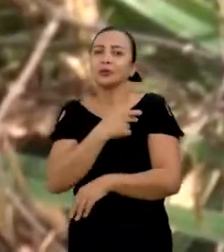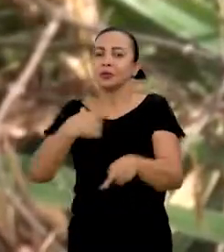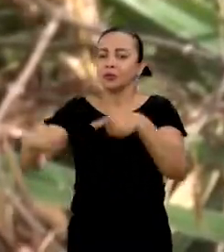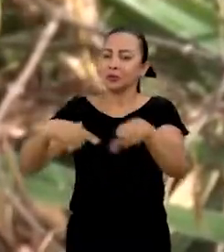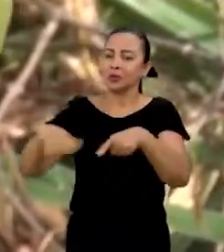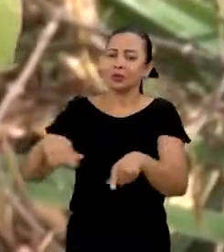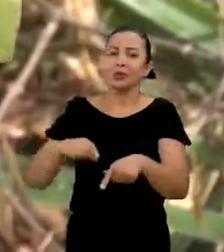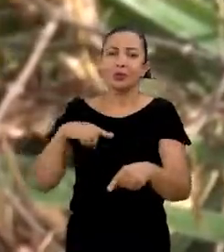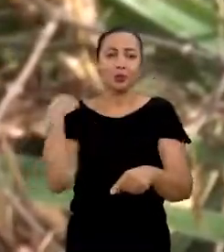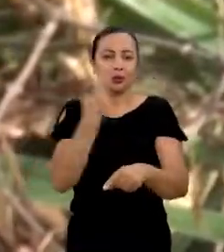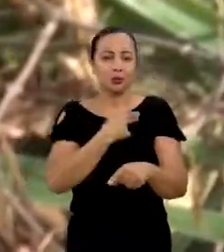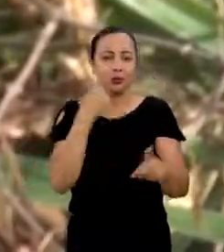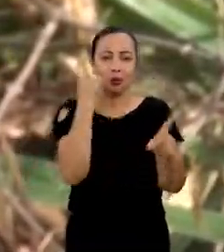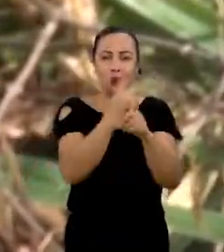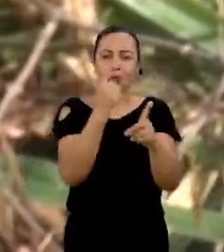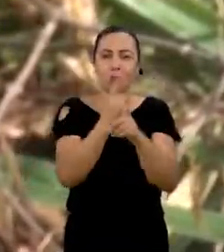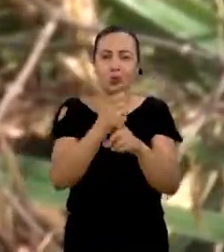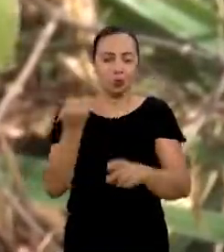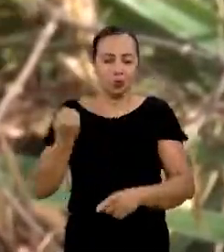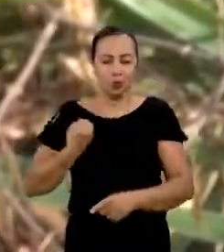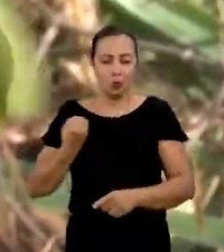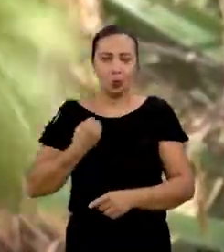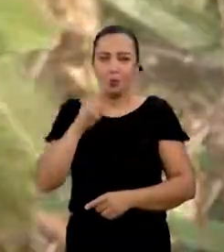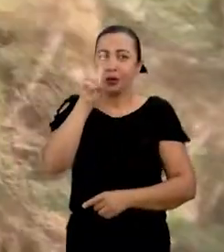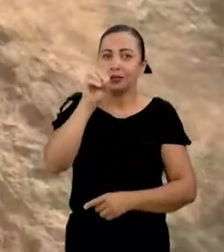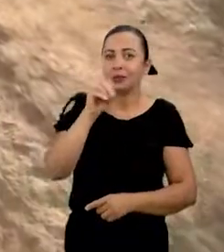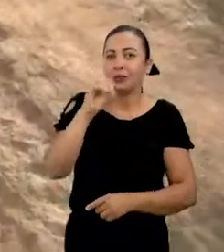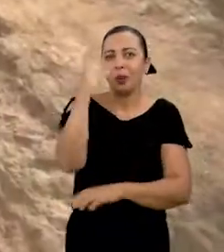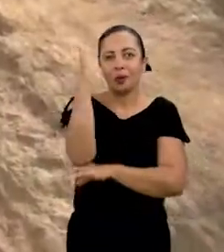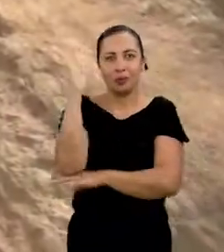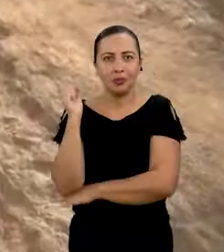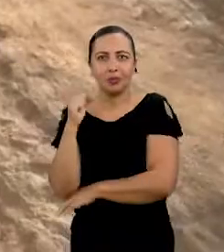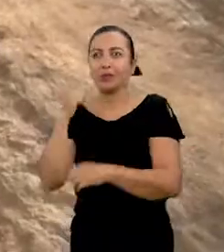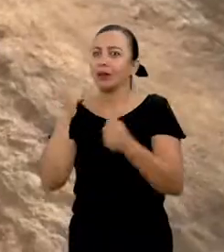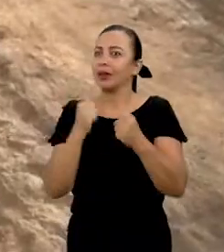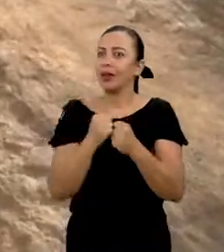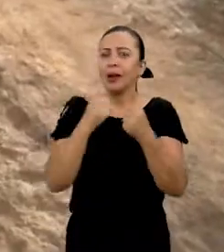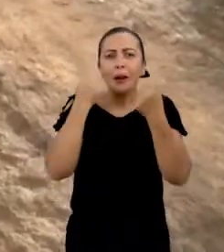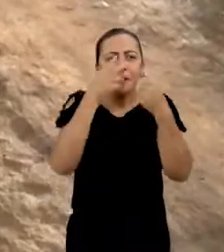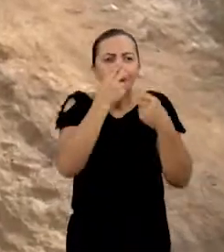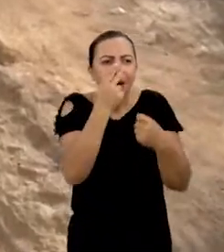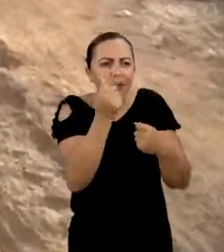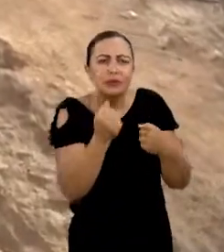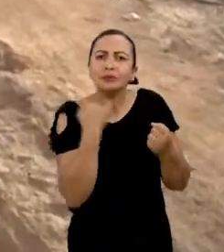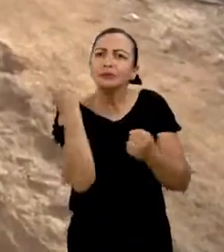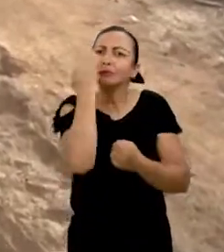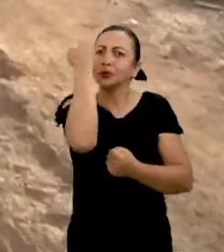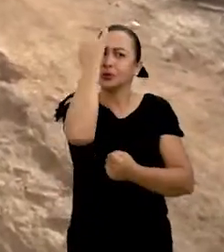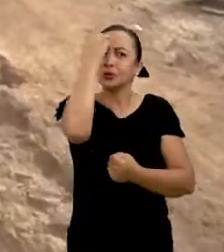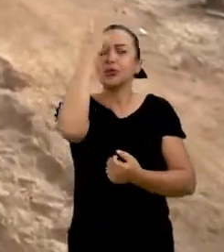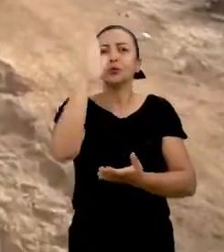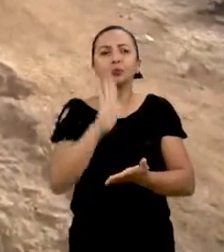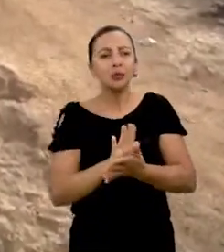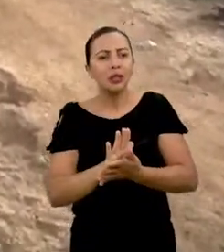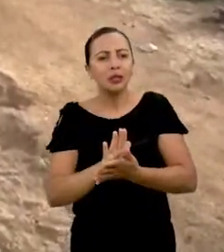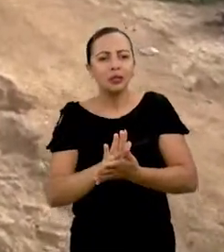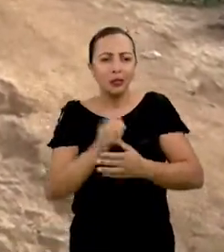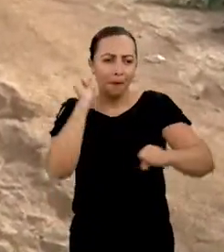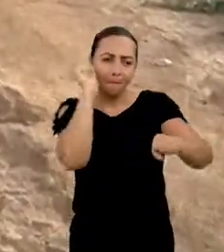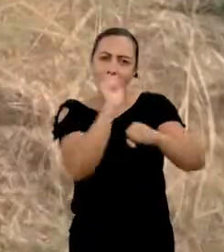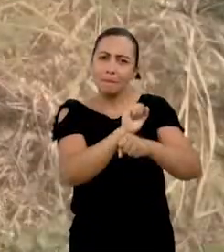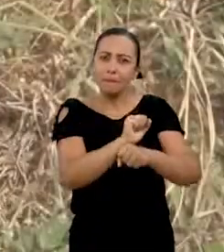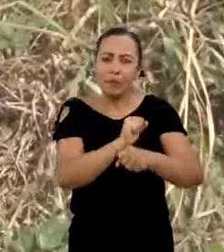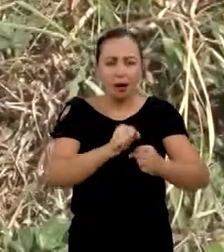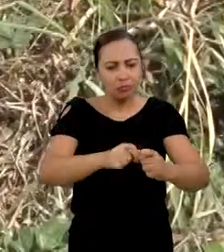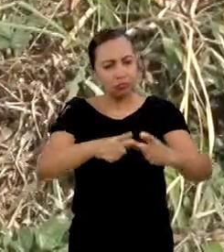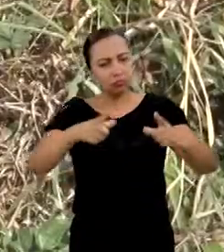trabalhar. Nós chegamos a um número de 50 plantas que poderiam ser potenciais para inibir o